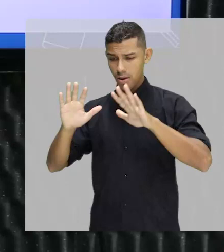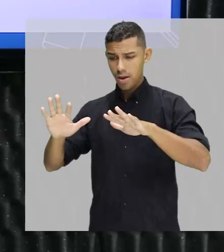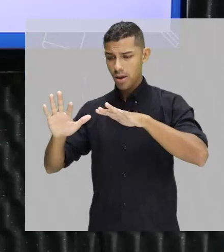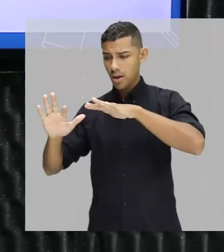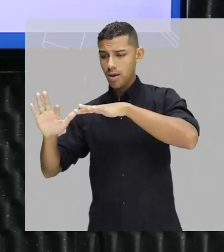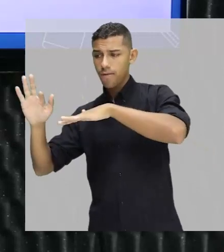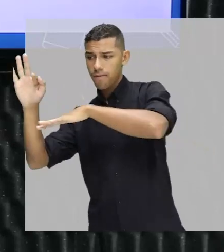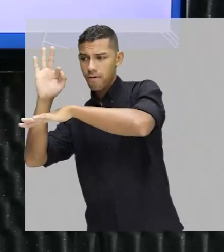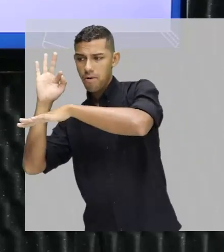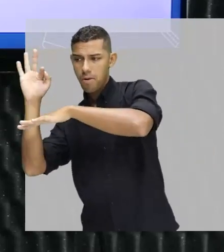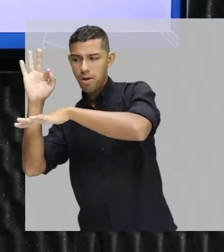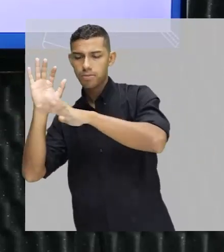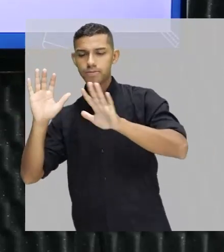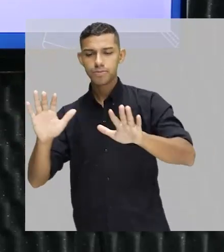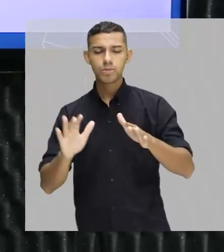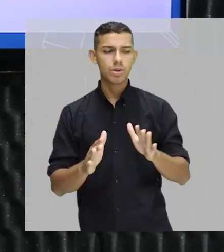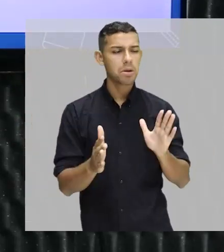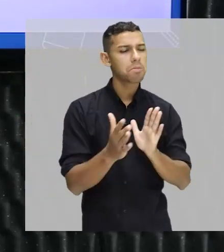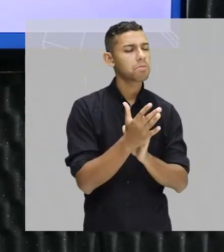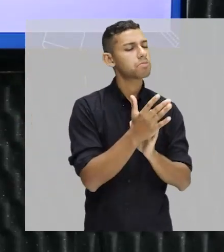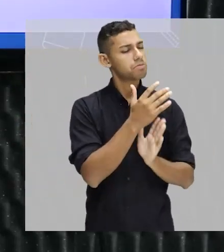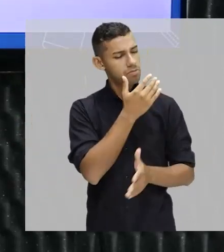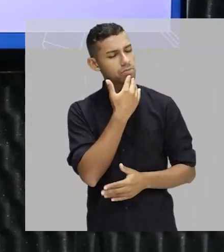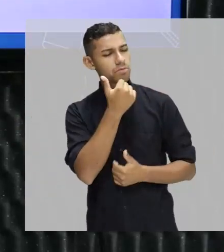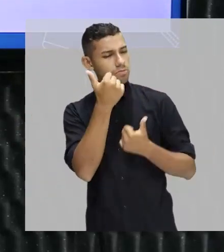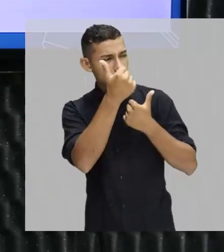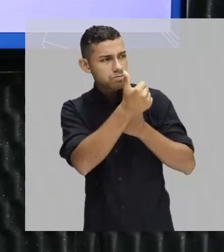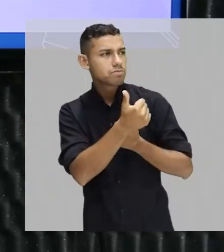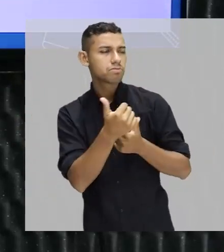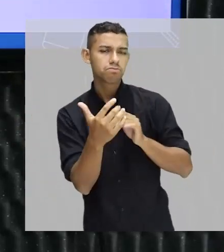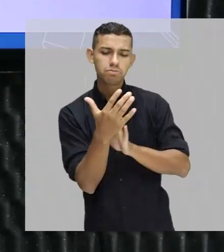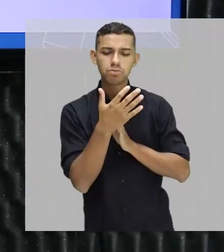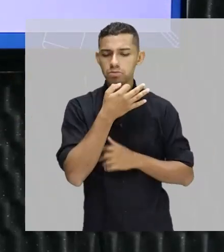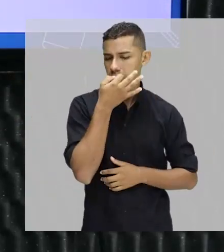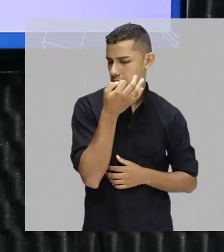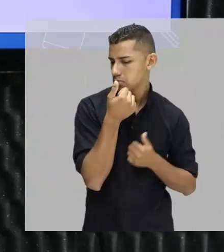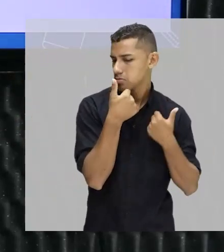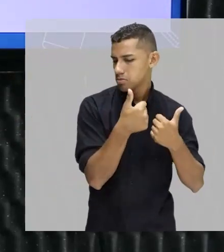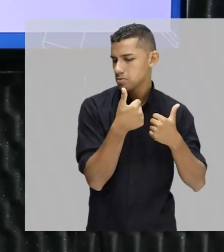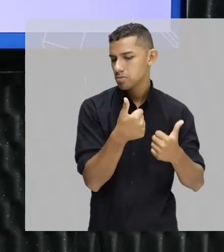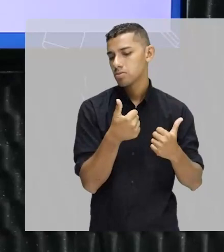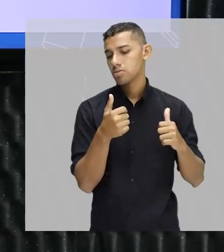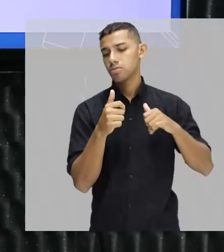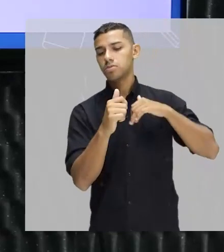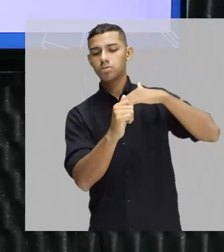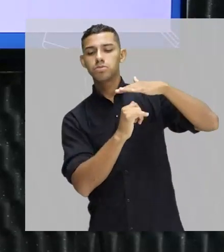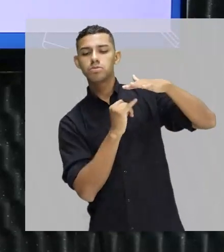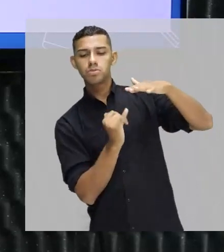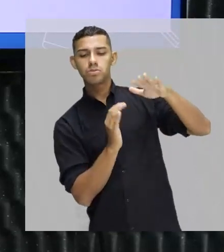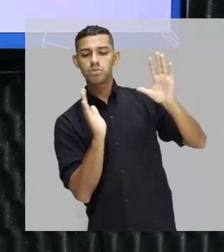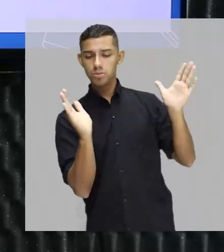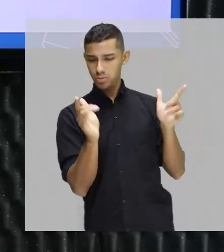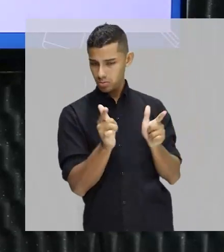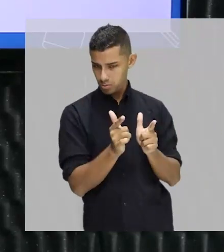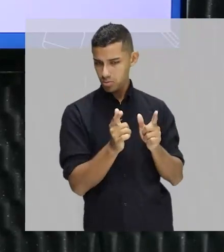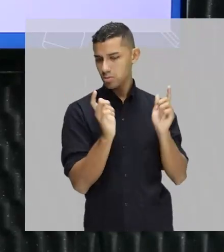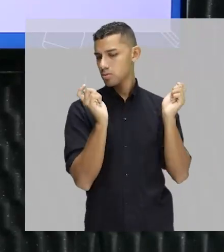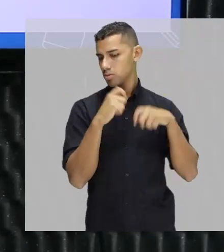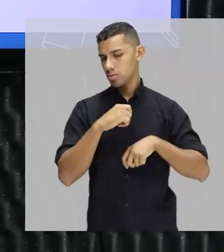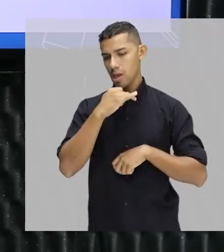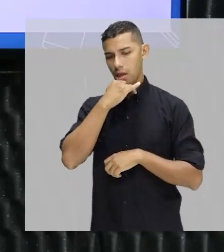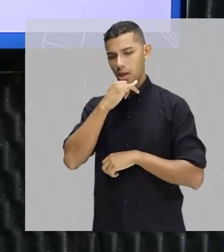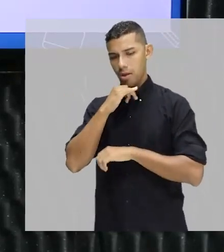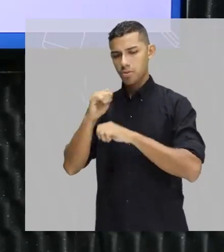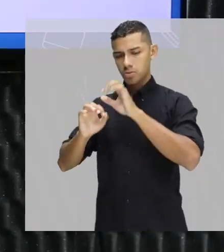elogio ou sugestão, costuma ocorrer uma linguagem menos formal. Não há, porém, um modelo específico, já que o espaço reservado para a